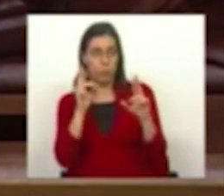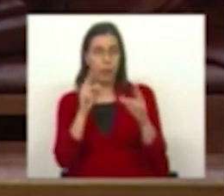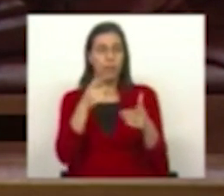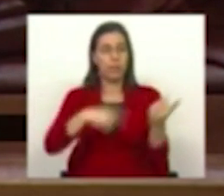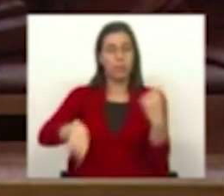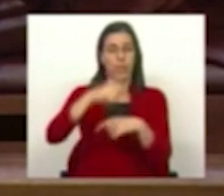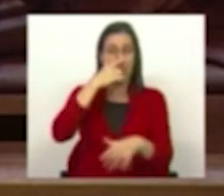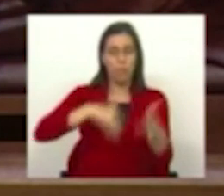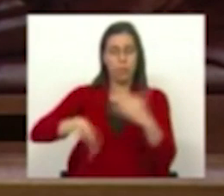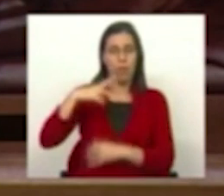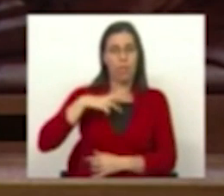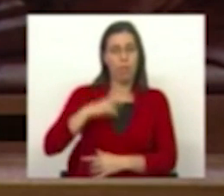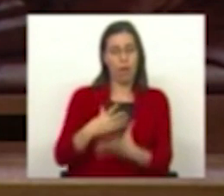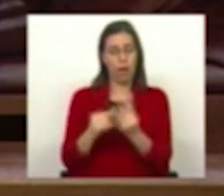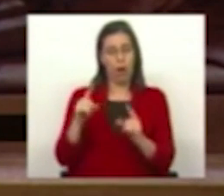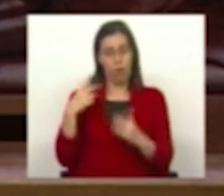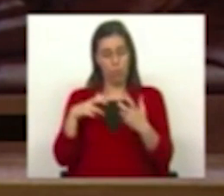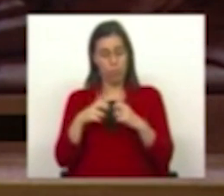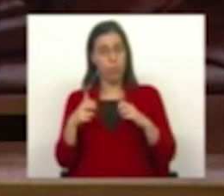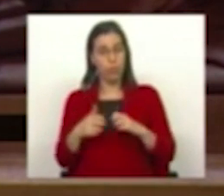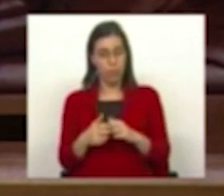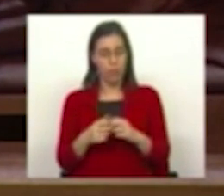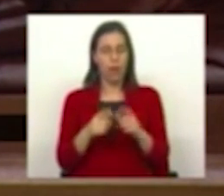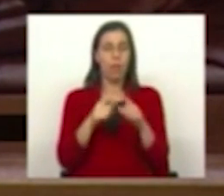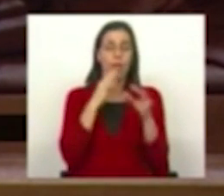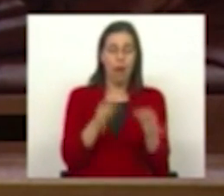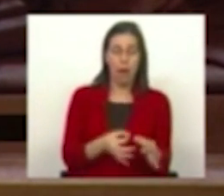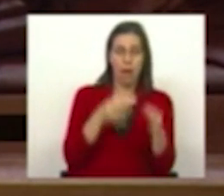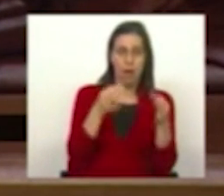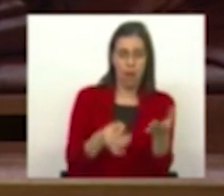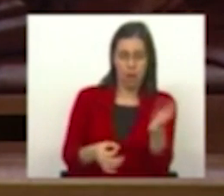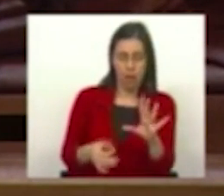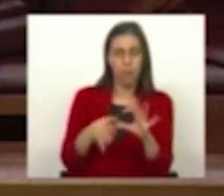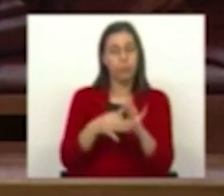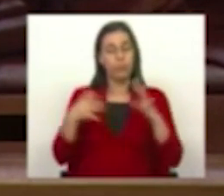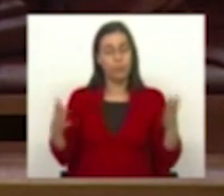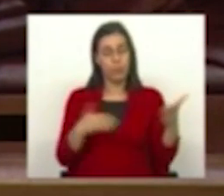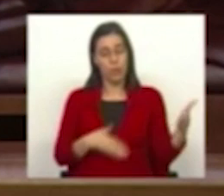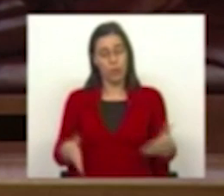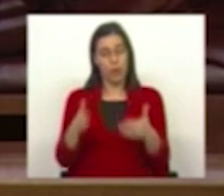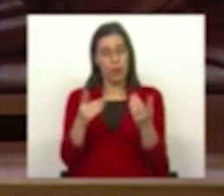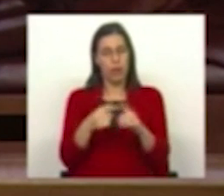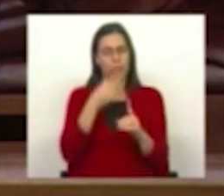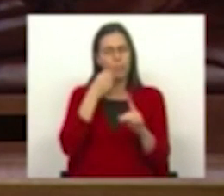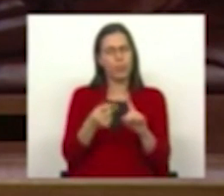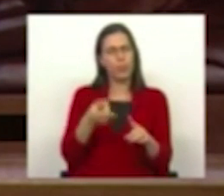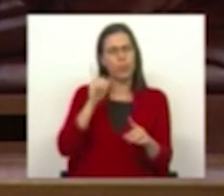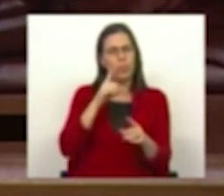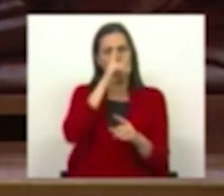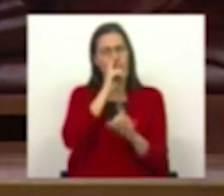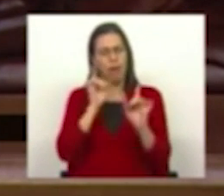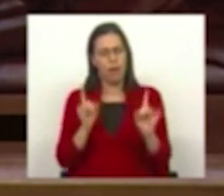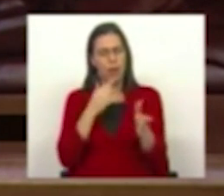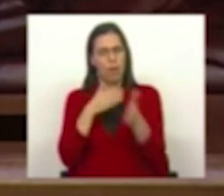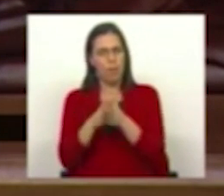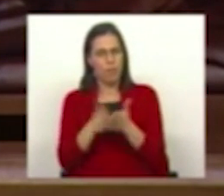povo português. Resolveria os problemas em vez de os adiar. Romperia com os caminhos da injustiça, da dependência e